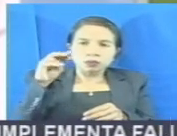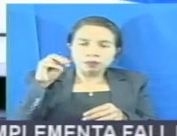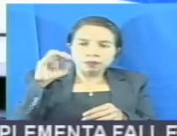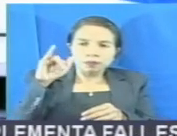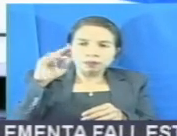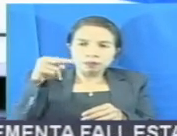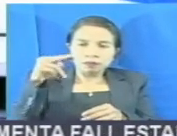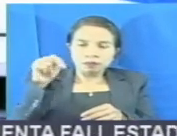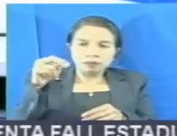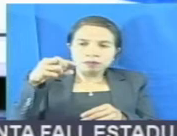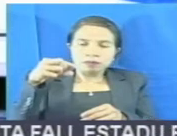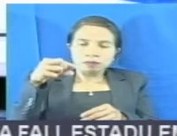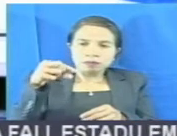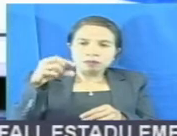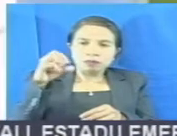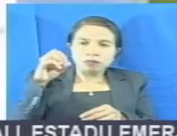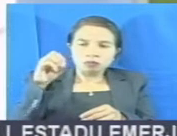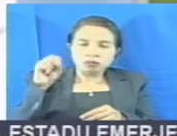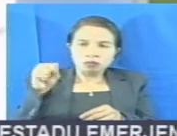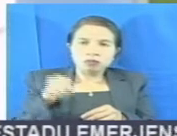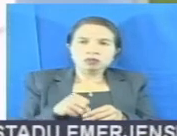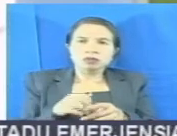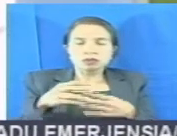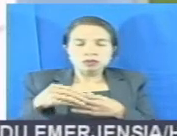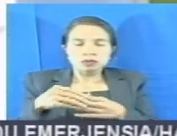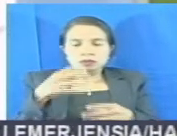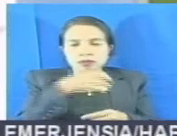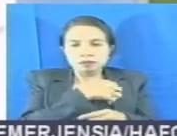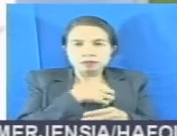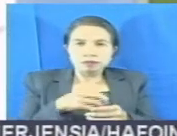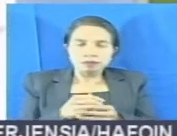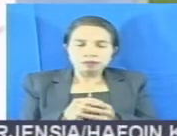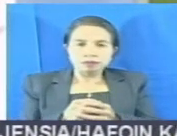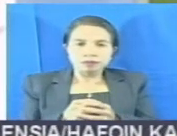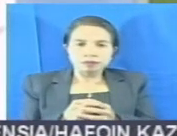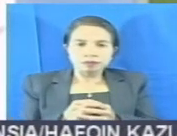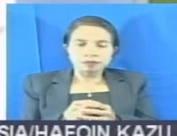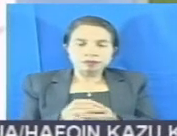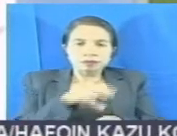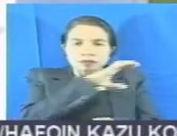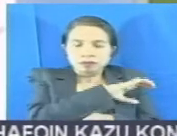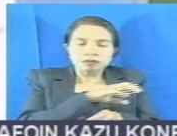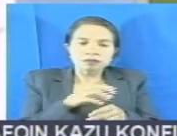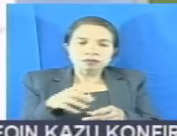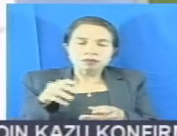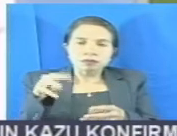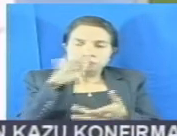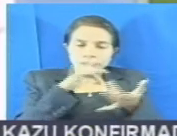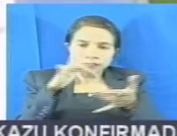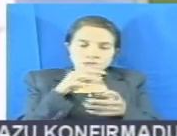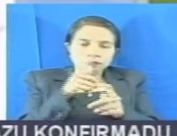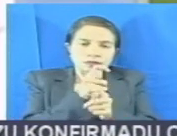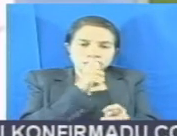a preparação parte Polícia Município de Dili, Liliu, secção trânsito, ba controle segurança, ba movimento com a circulação de